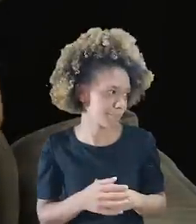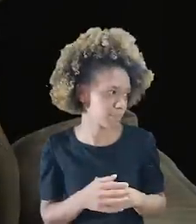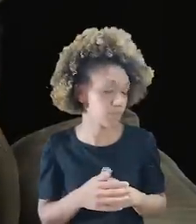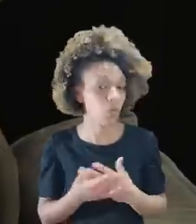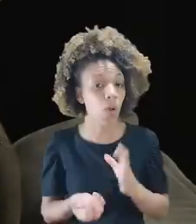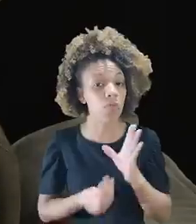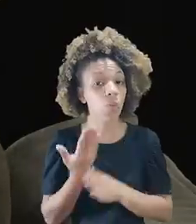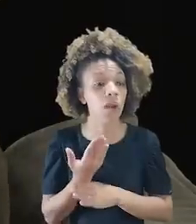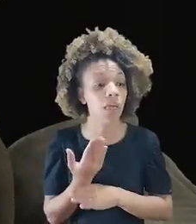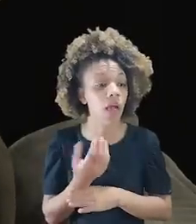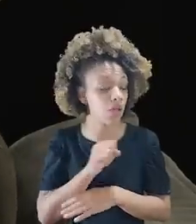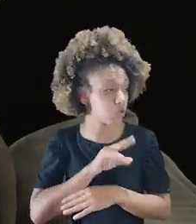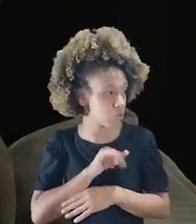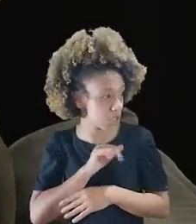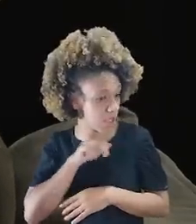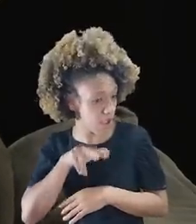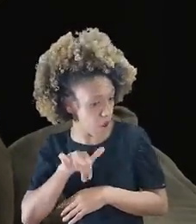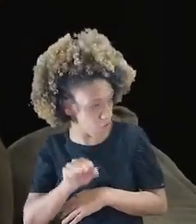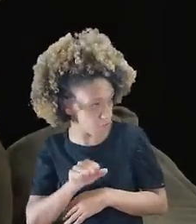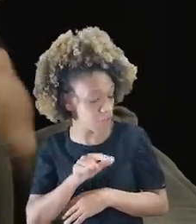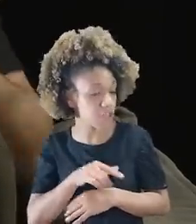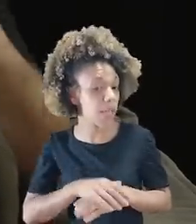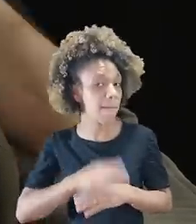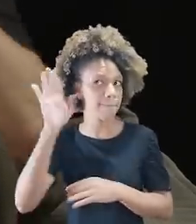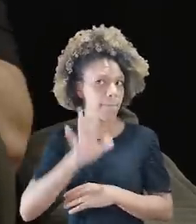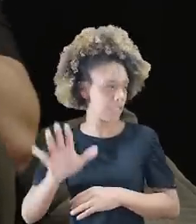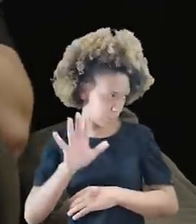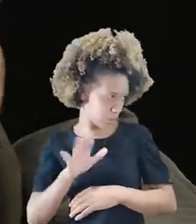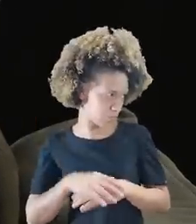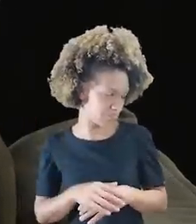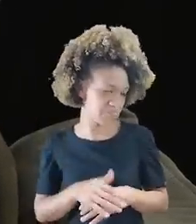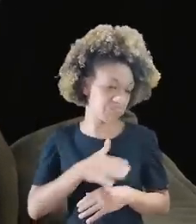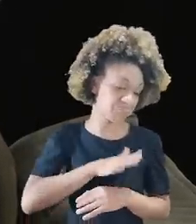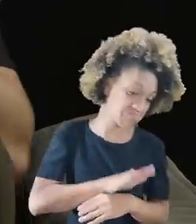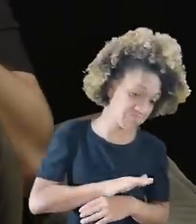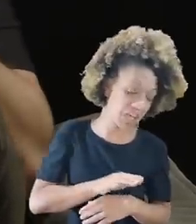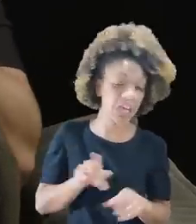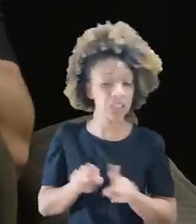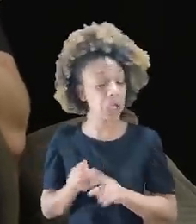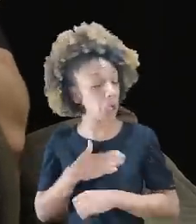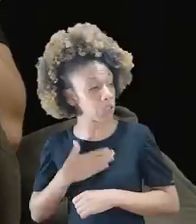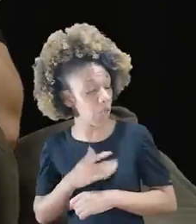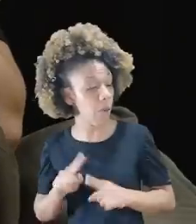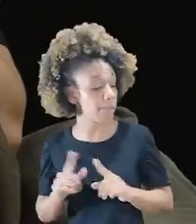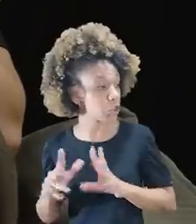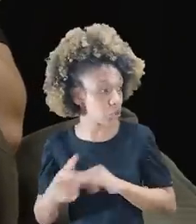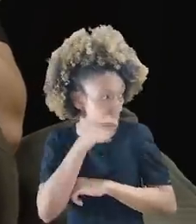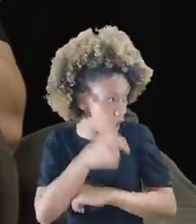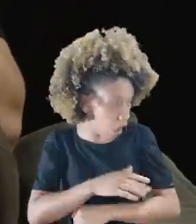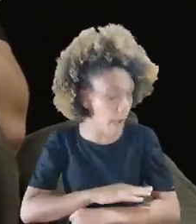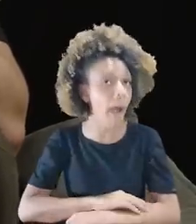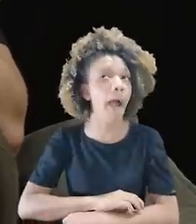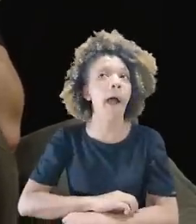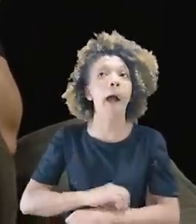algoritmo é o que determina o que é bom ou não Por exemplo eu sou um cara eu sou roqueiro eu gosto de rock eu gosto de vídeos de guitarra